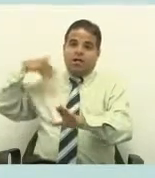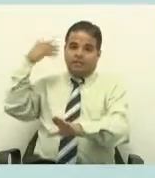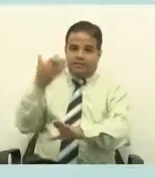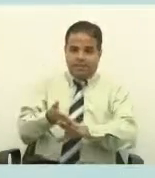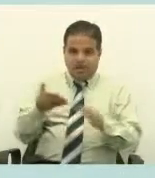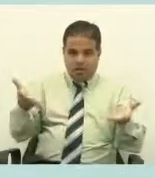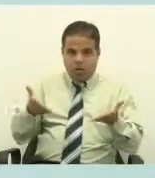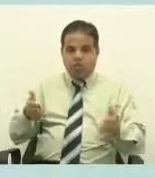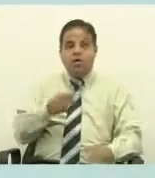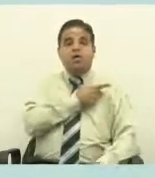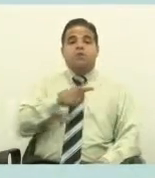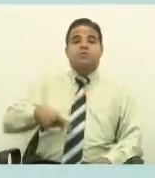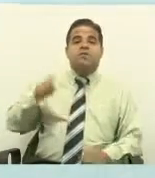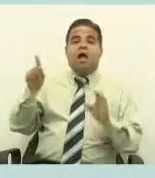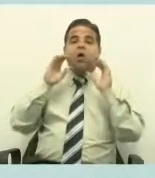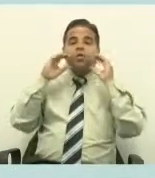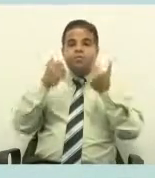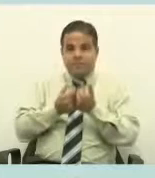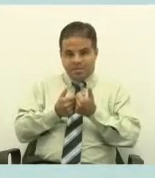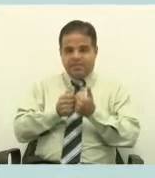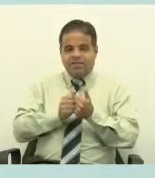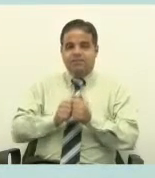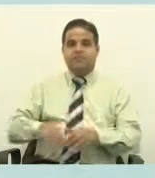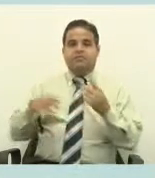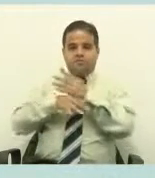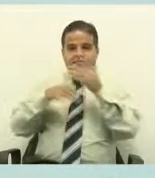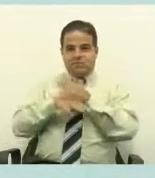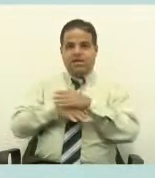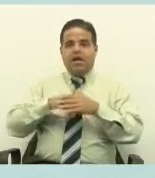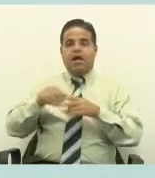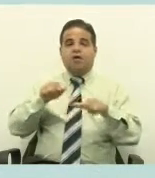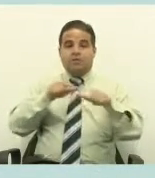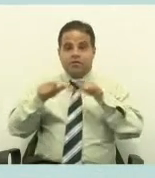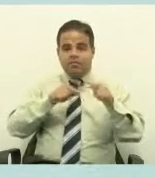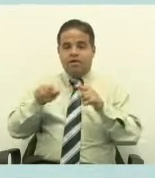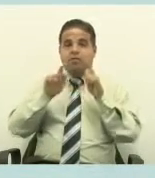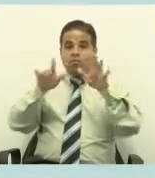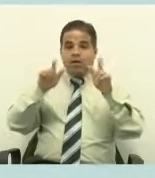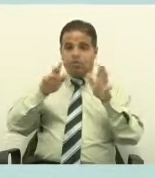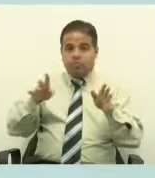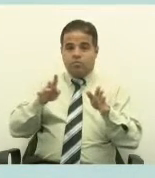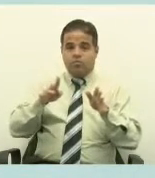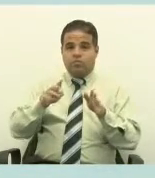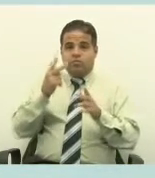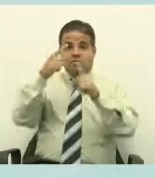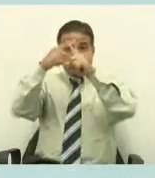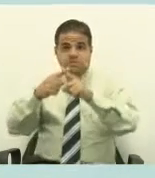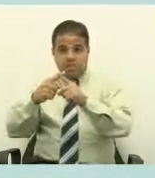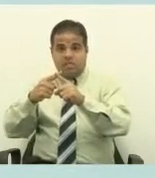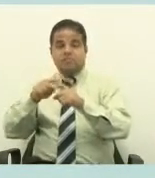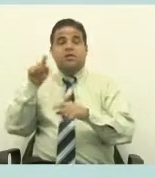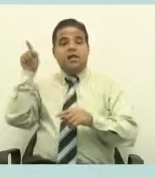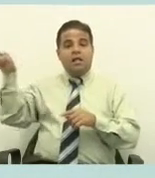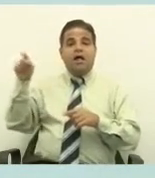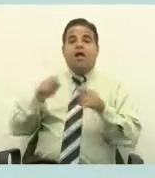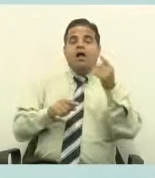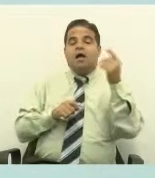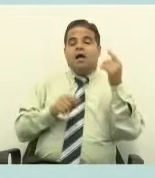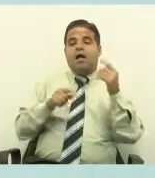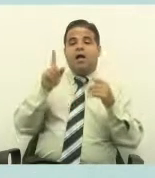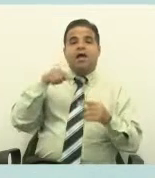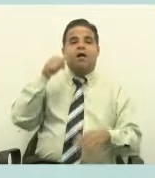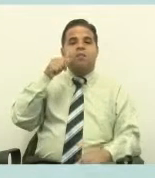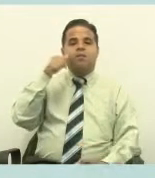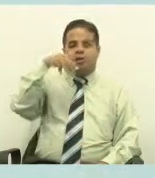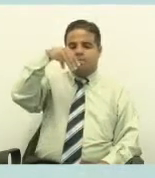presidi a Comissão Municipal de Empregos de Guarulhos por 2 mandatos. E na época era com a Maria